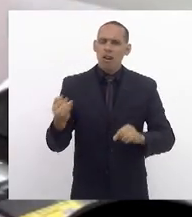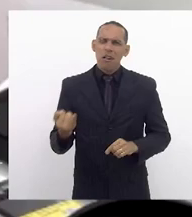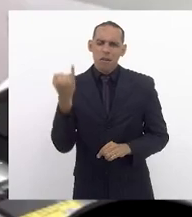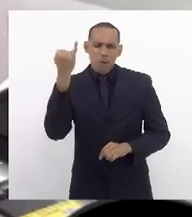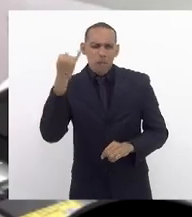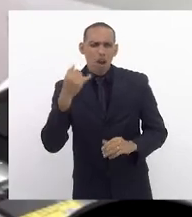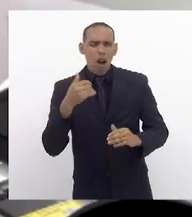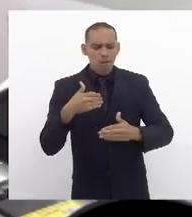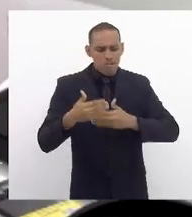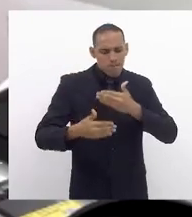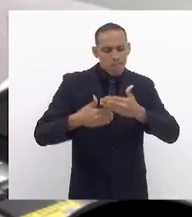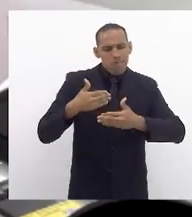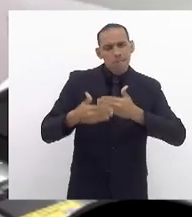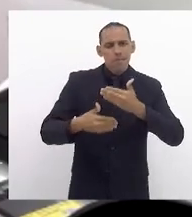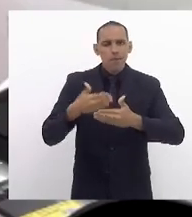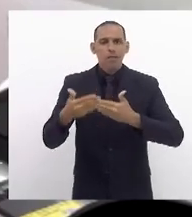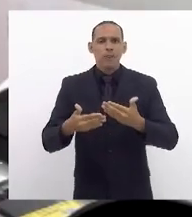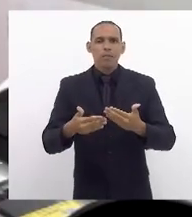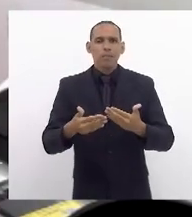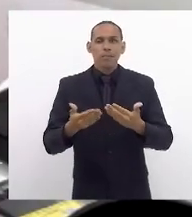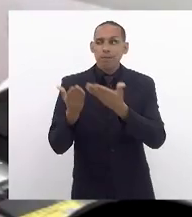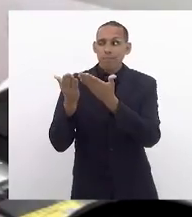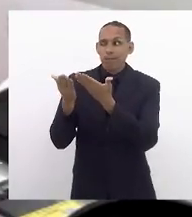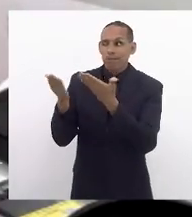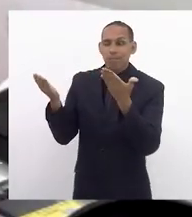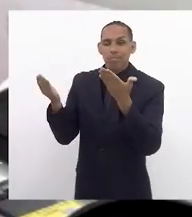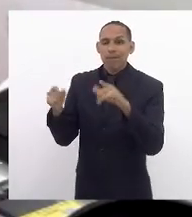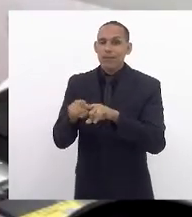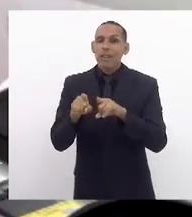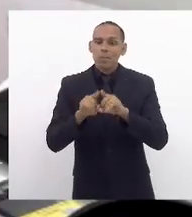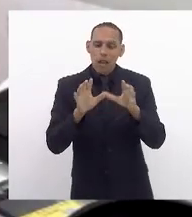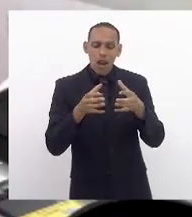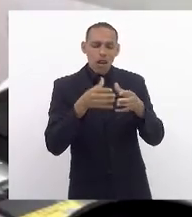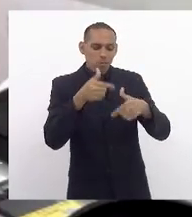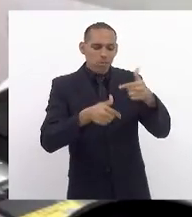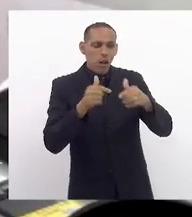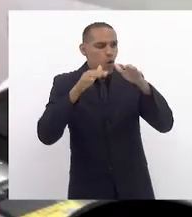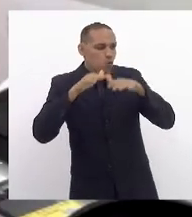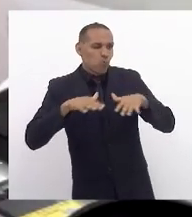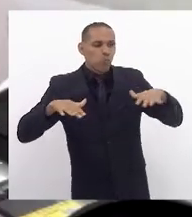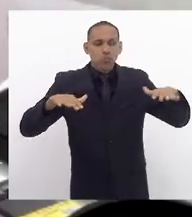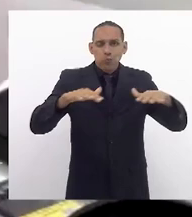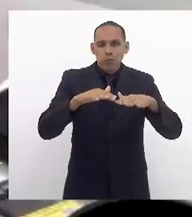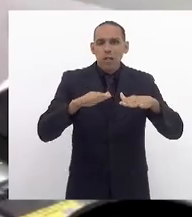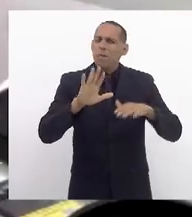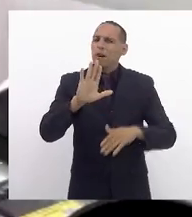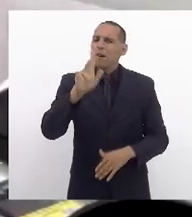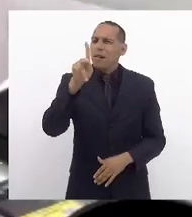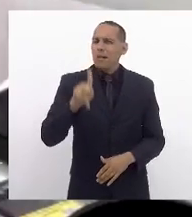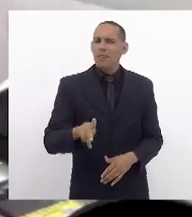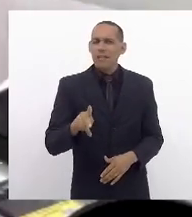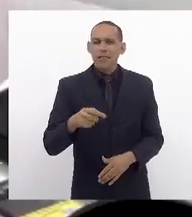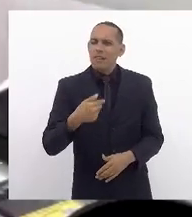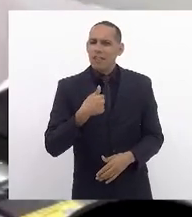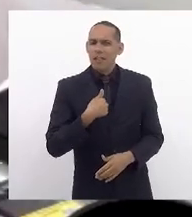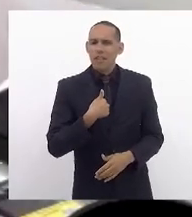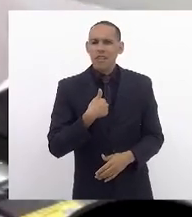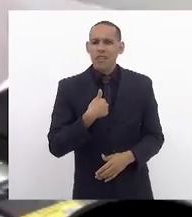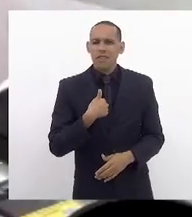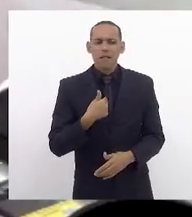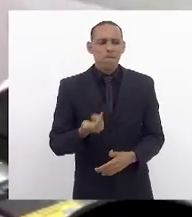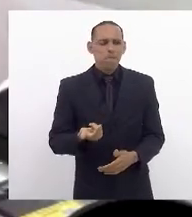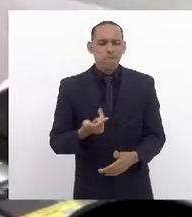avanço para os servidores e para toda a classe trabalhadora. Mas, presidente, eu não poderia deixar aqui de